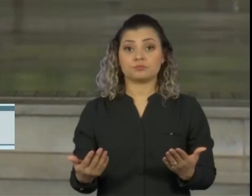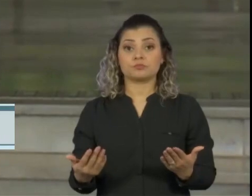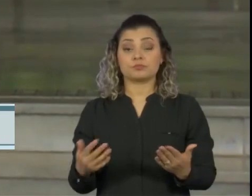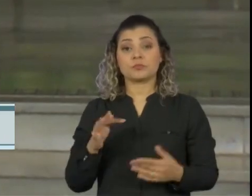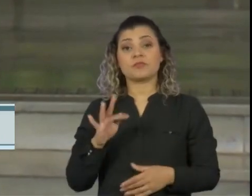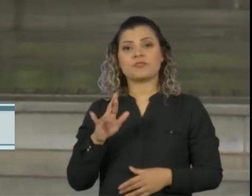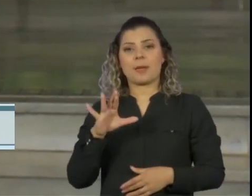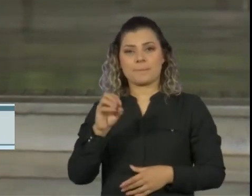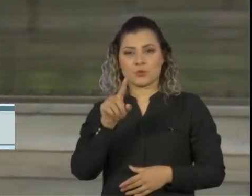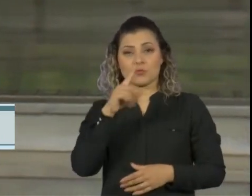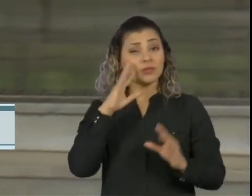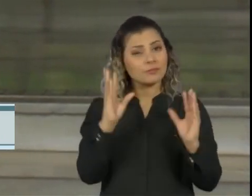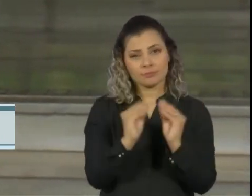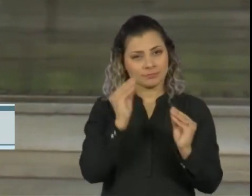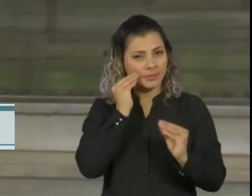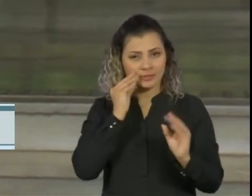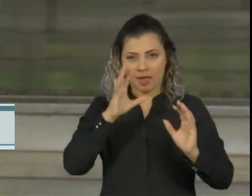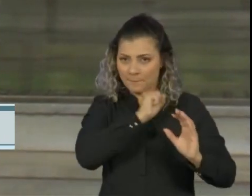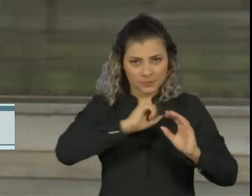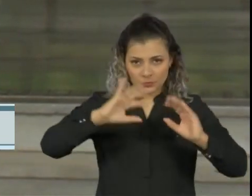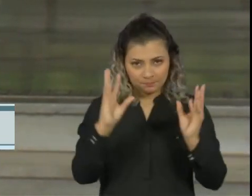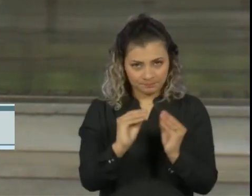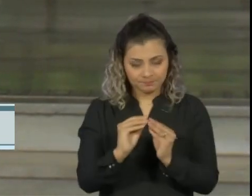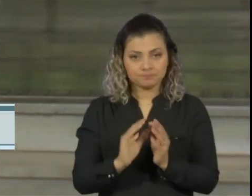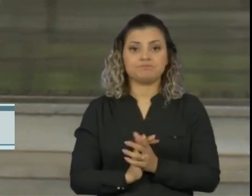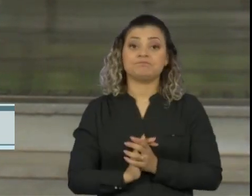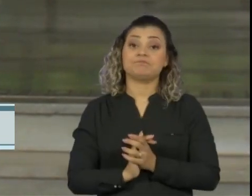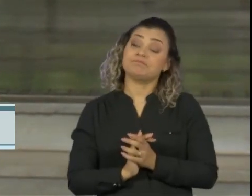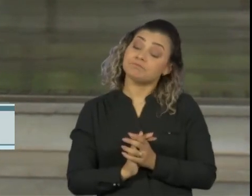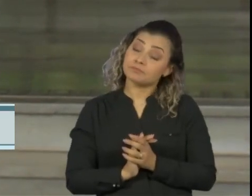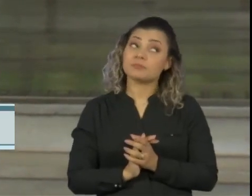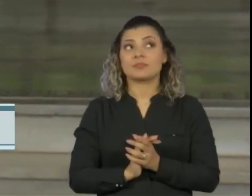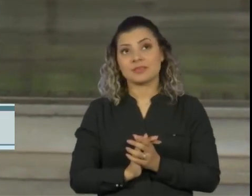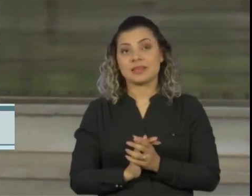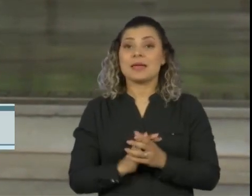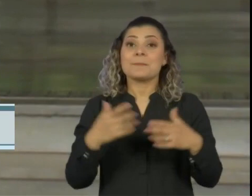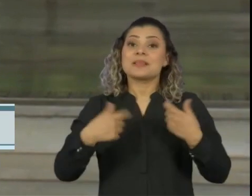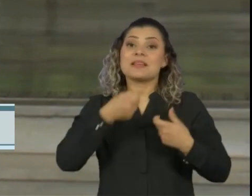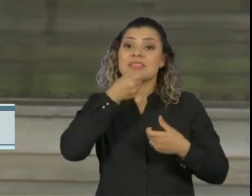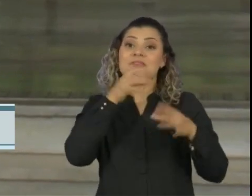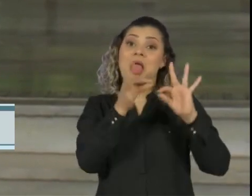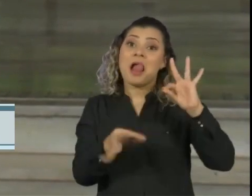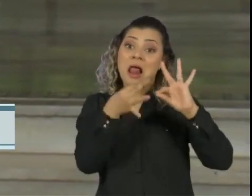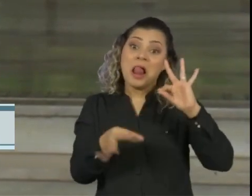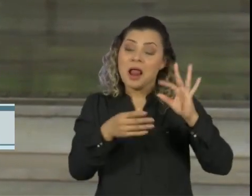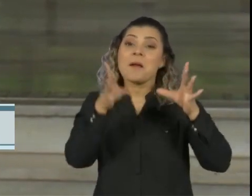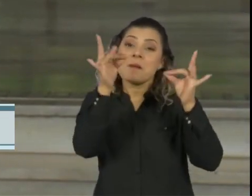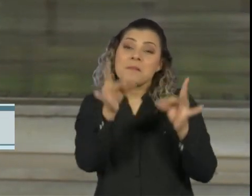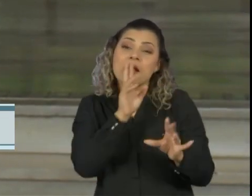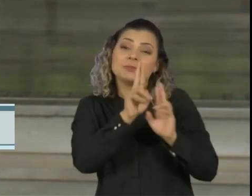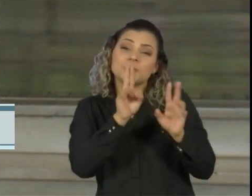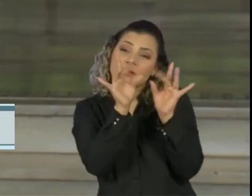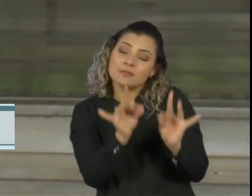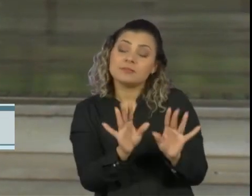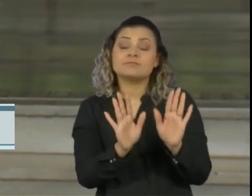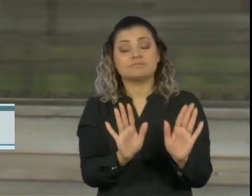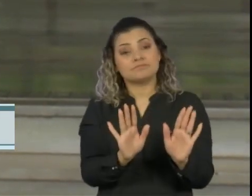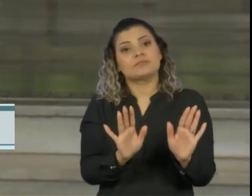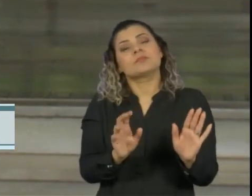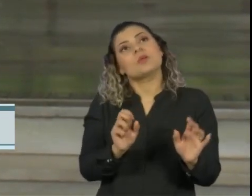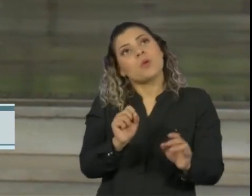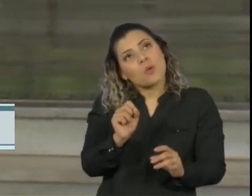Fábio, vou fazer um brevíssimo resumo, talvez isso exigisse uma entrevista mais longa para poder responder, no que eu me disponho, evidentemente, se